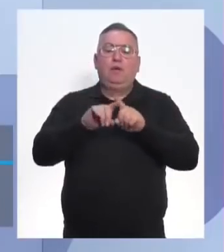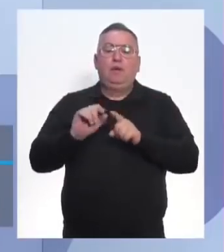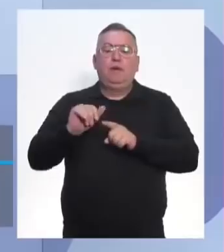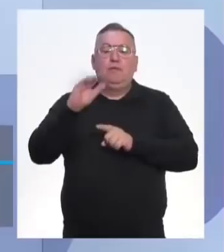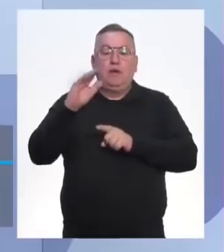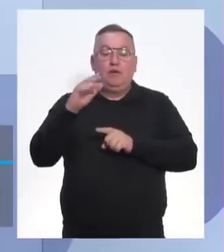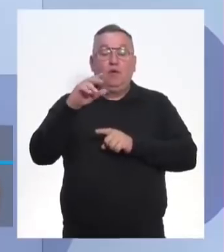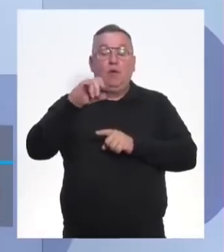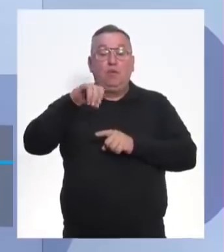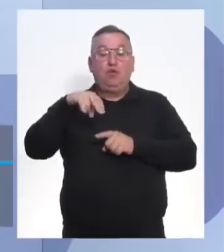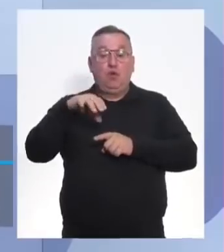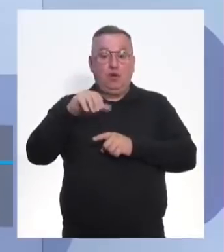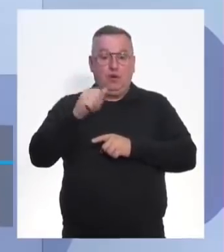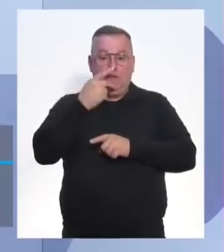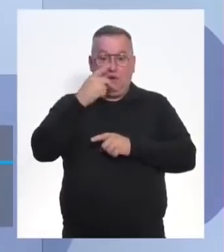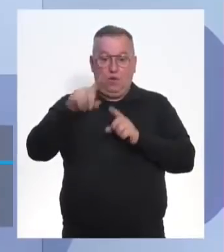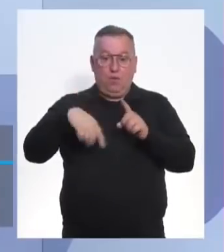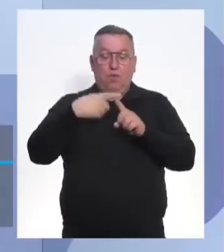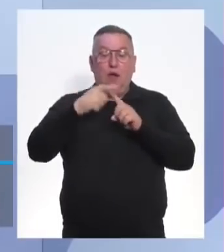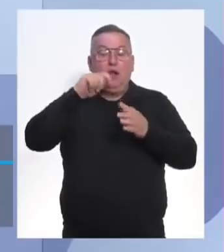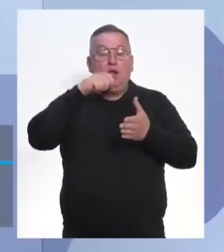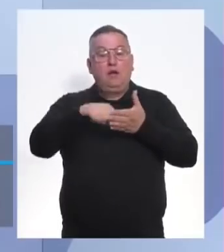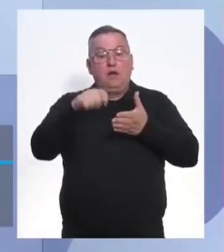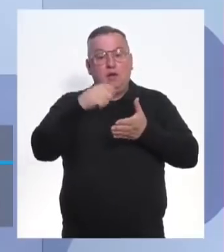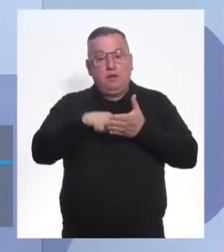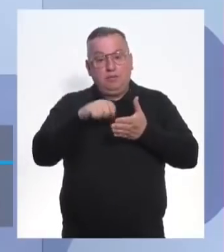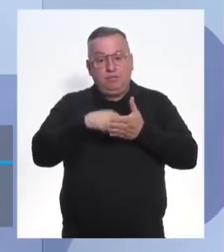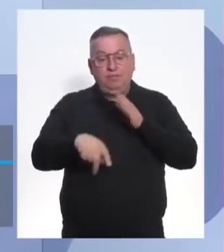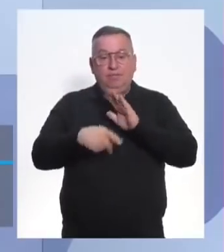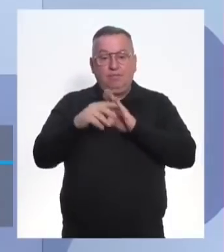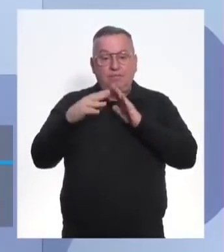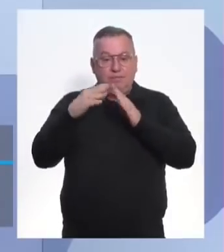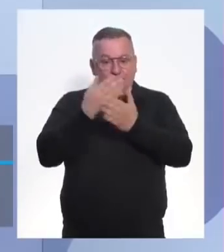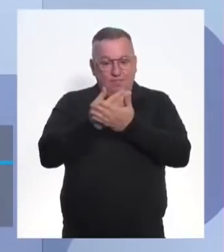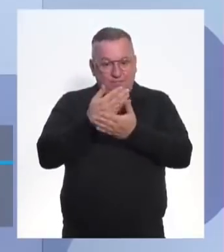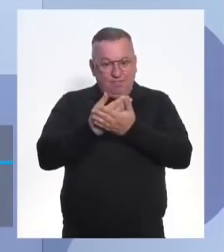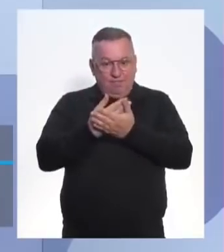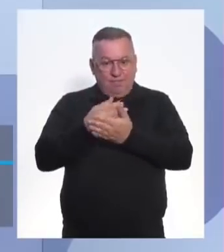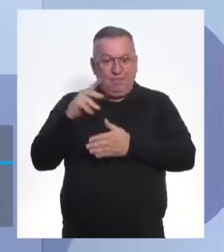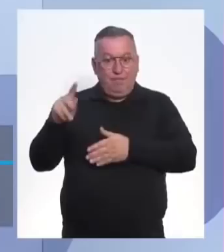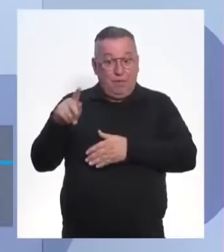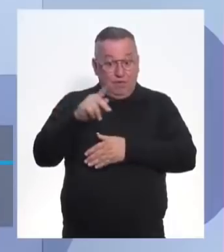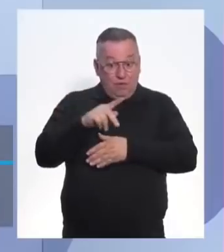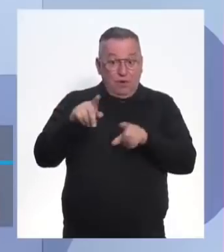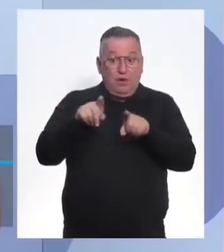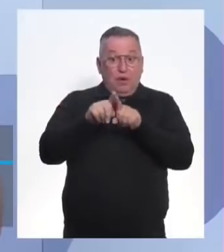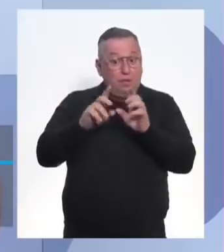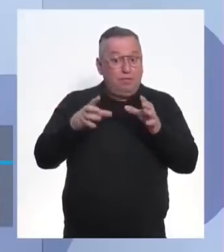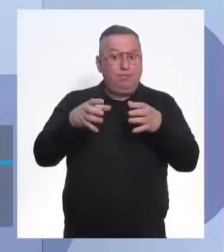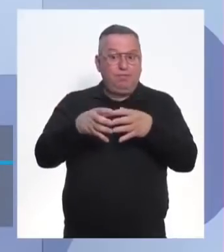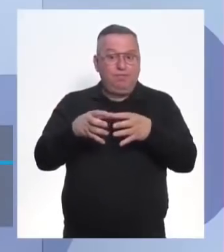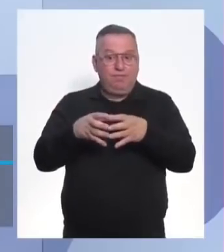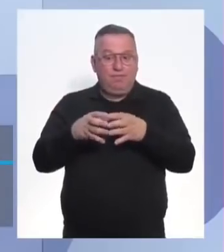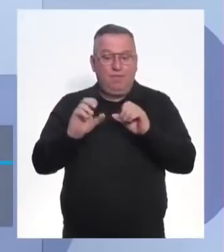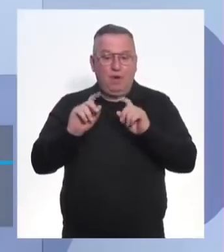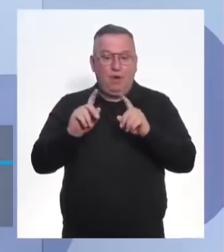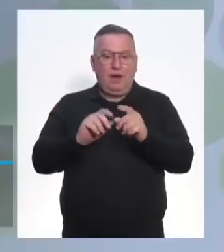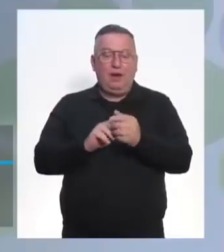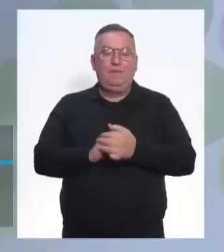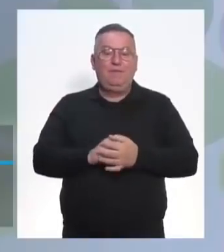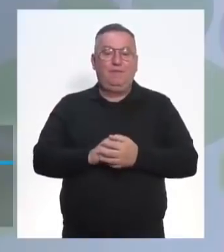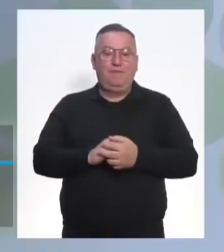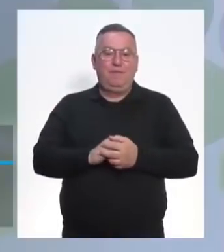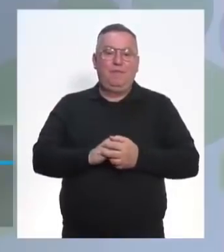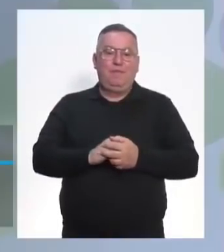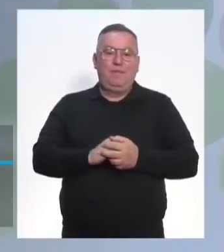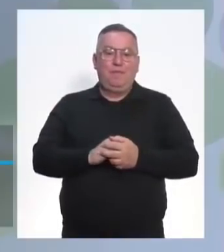mais, como o Jonas disse, mais inscrições das escolas, professores e as suas equipes. Isso mesmo, né?